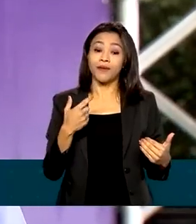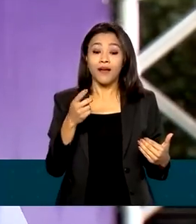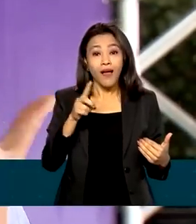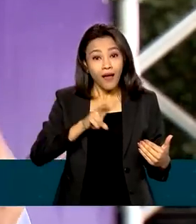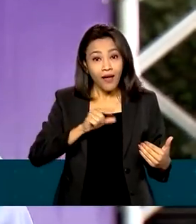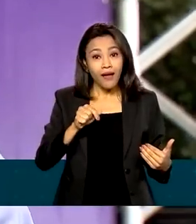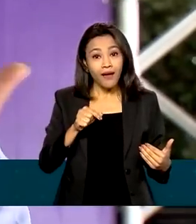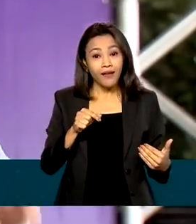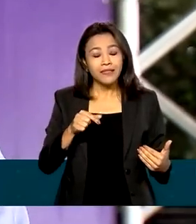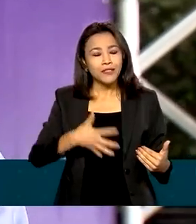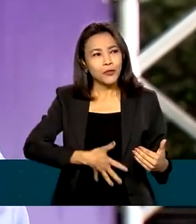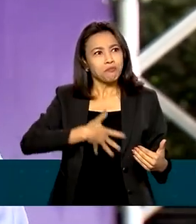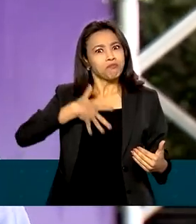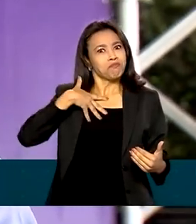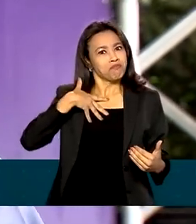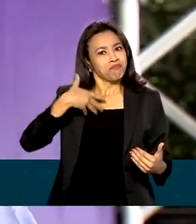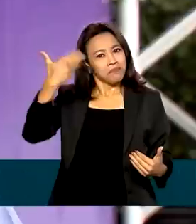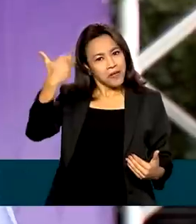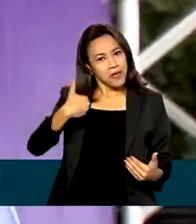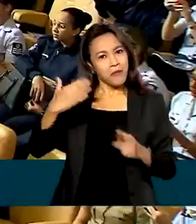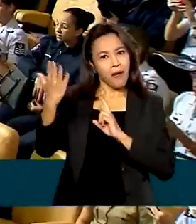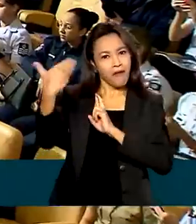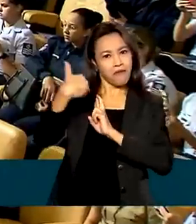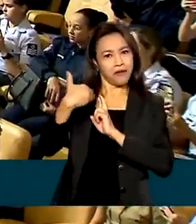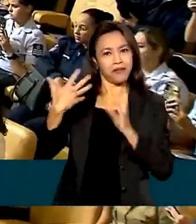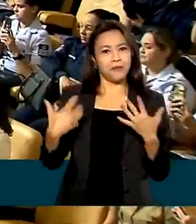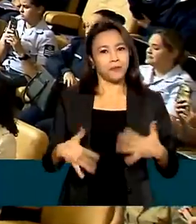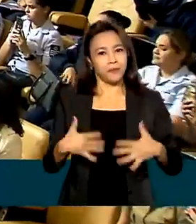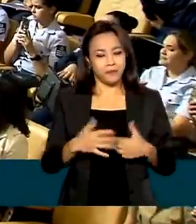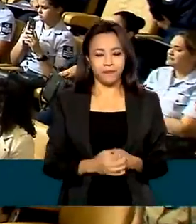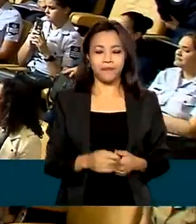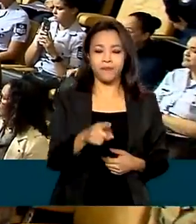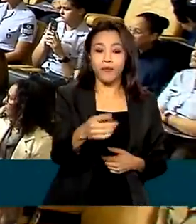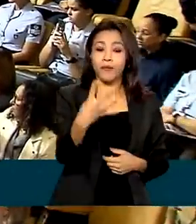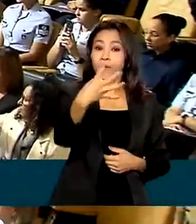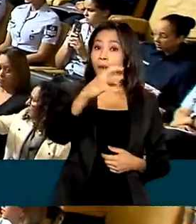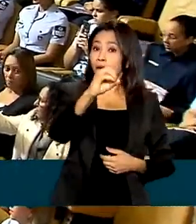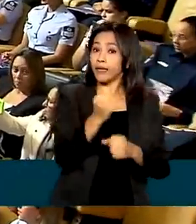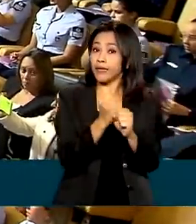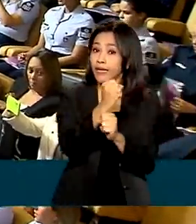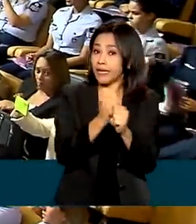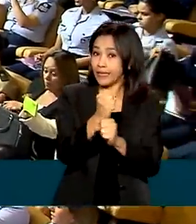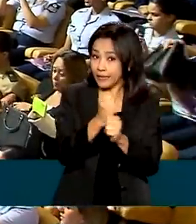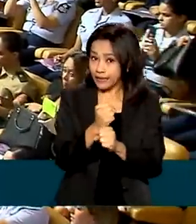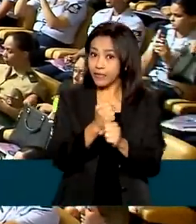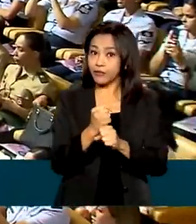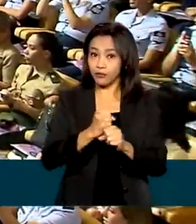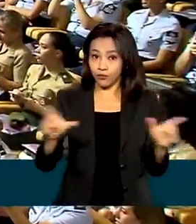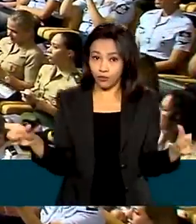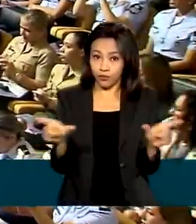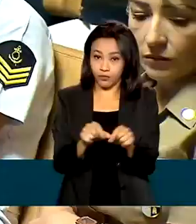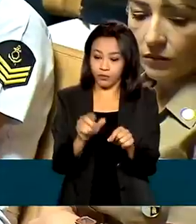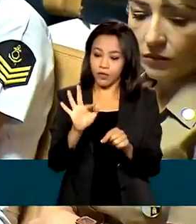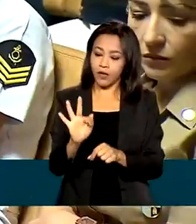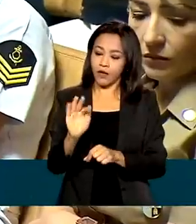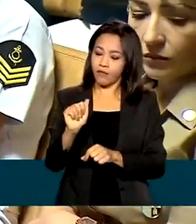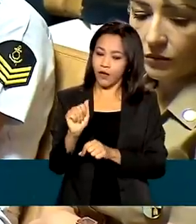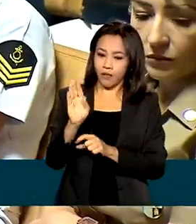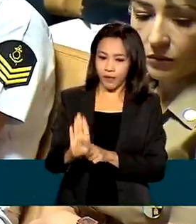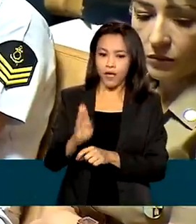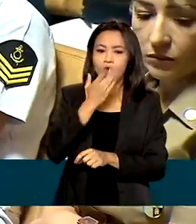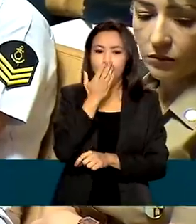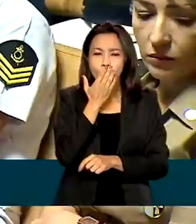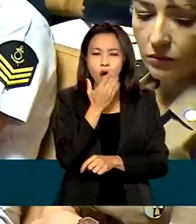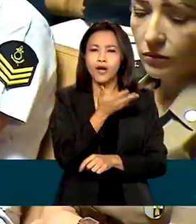envaidecida, né, de poder, de repente, ser uma referência. Há 40 anos, as tropas da Força Aérea Brasileira ganharam mais cor